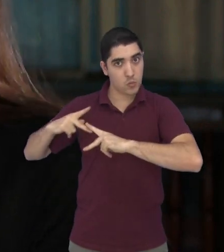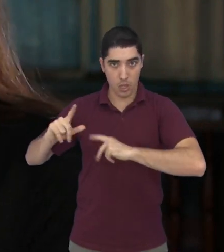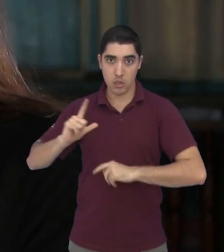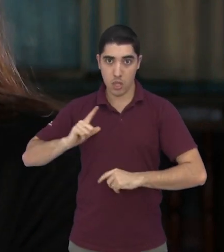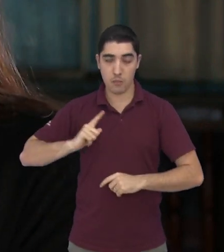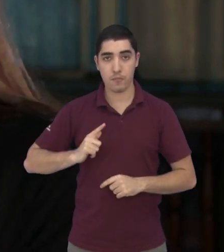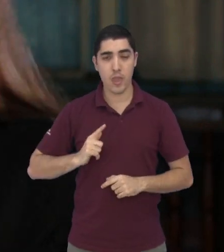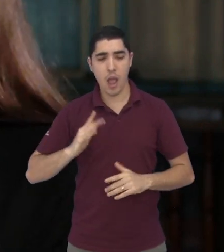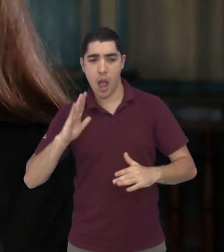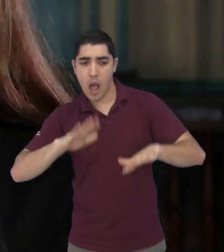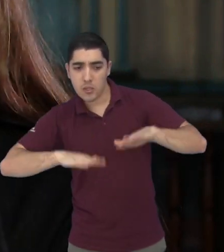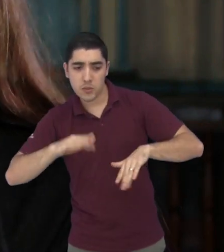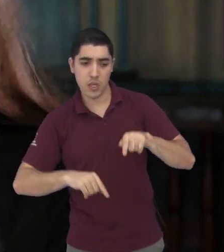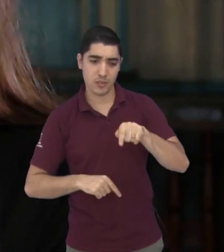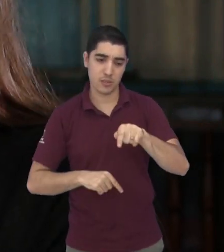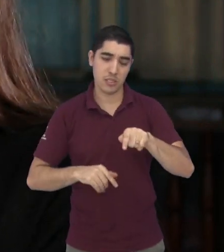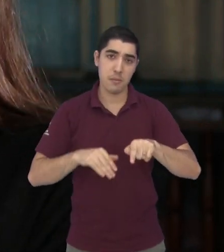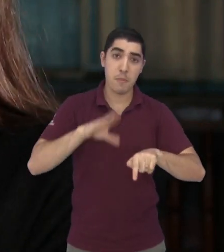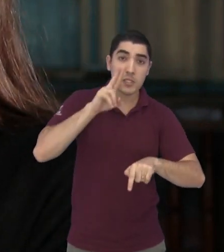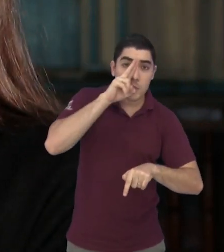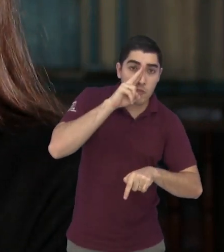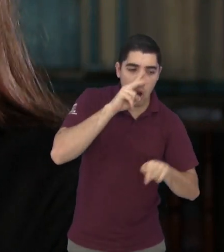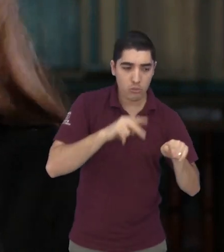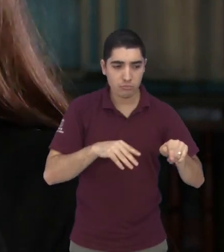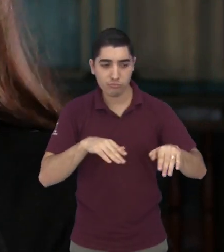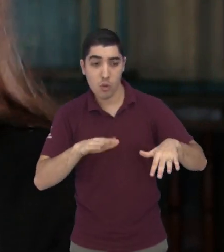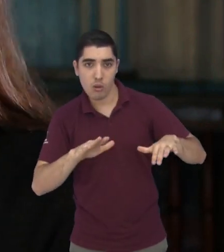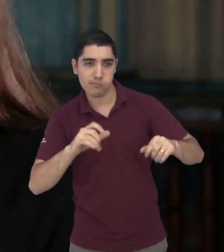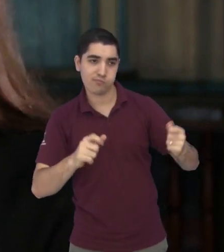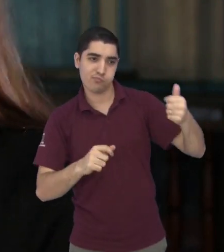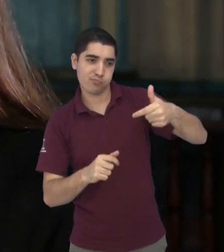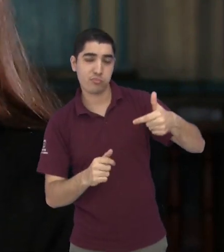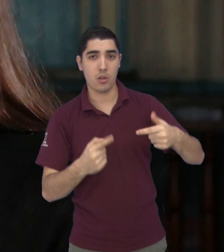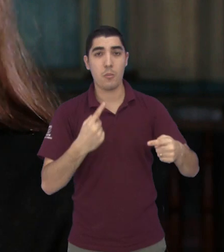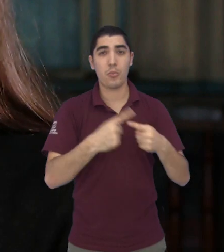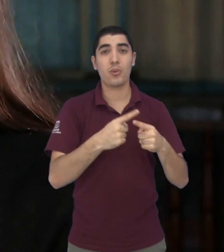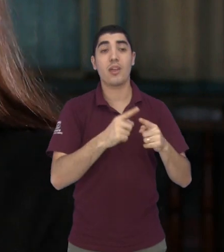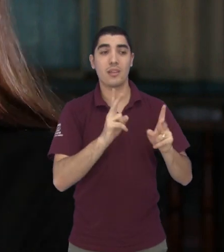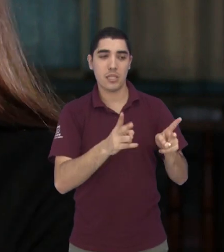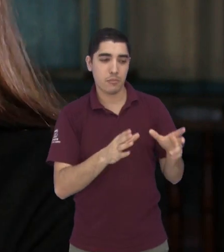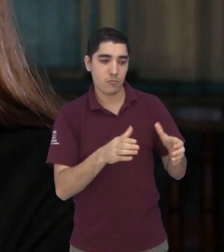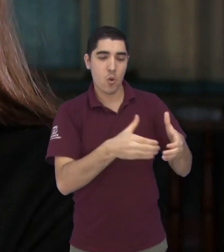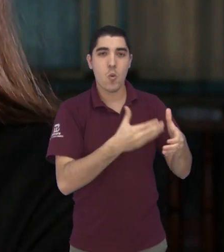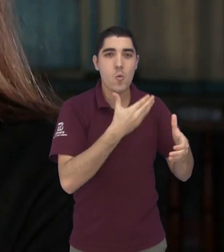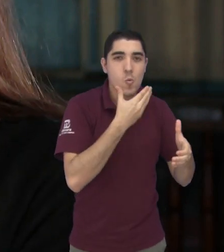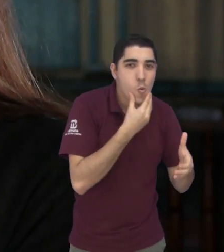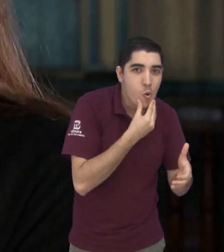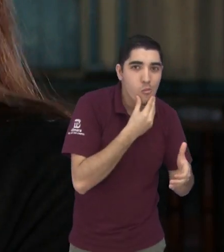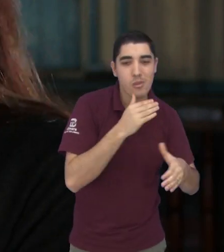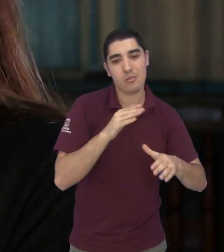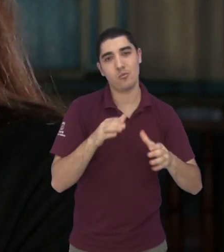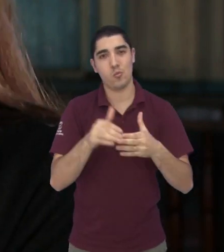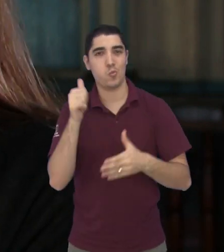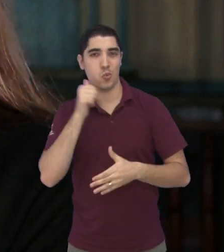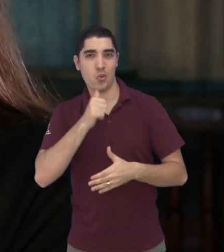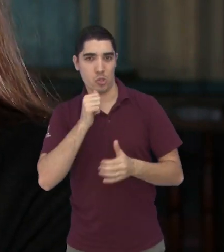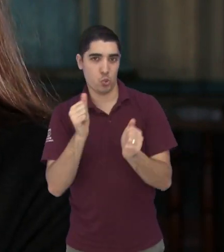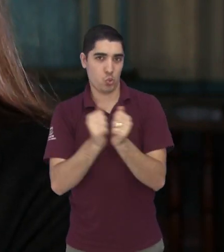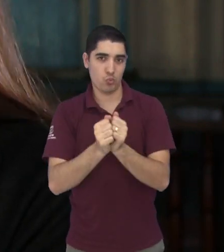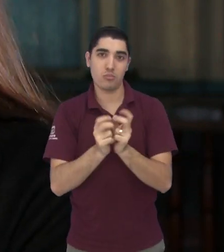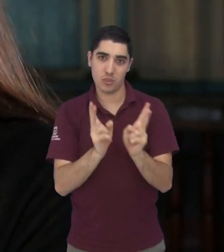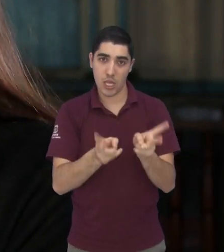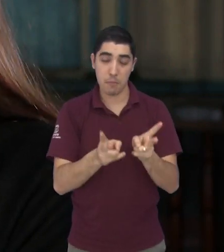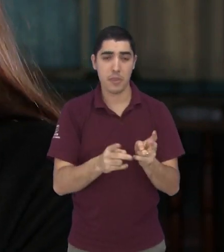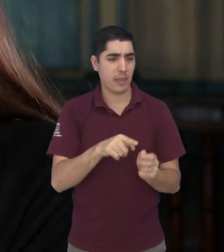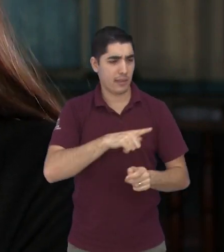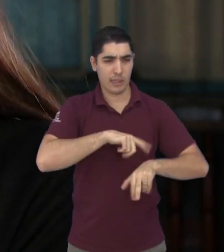vezes uma com mais força do que a outra, mas sempre em conjunto, que é o masculino e o feminino, né? E ela era bem